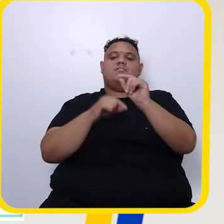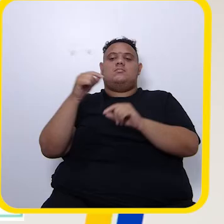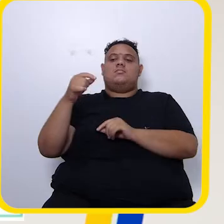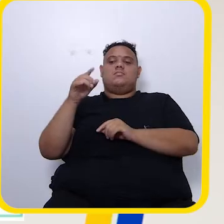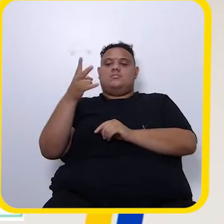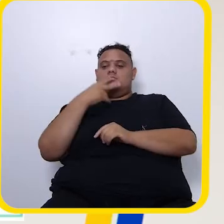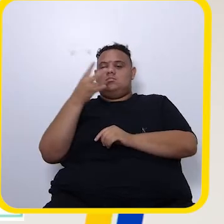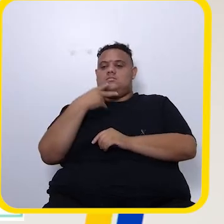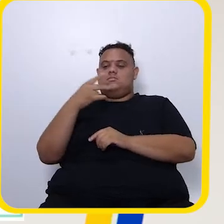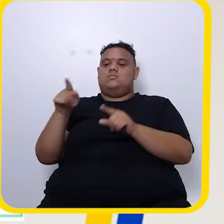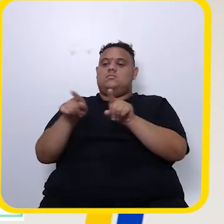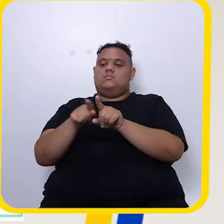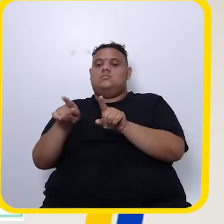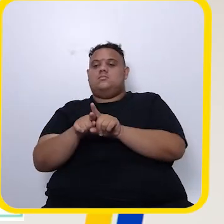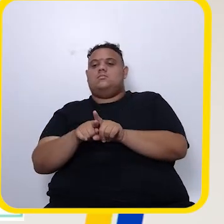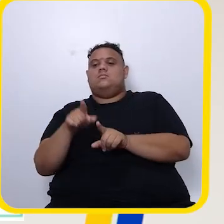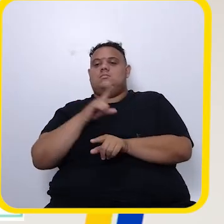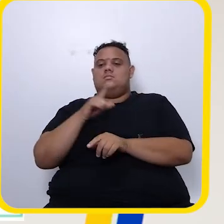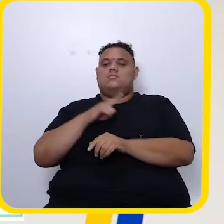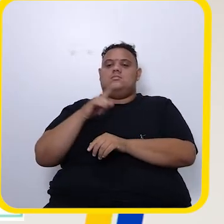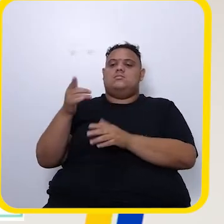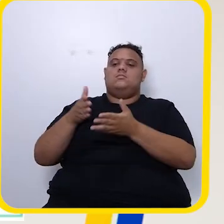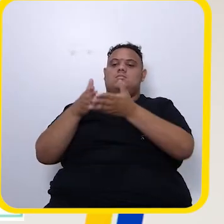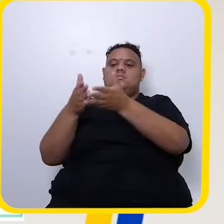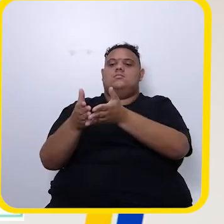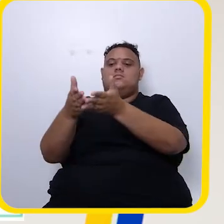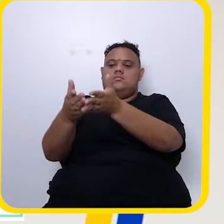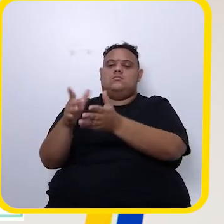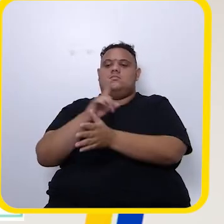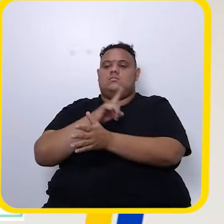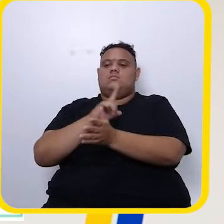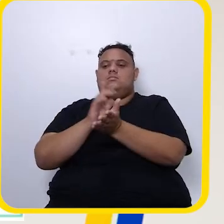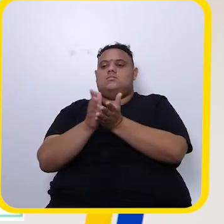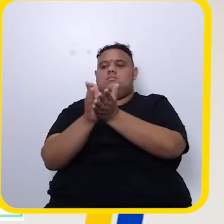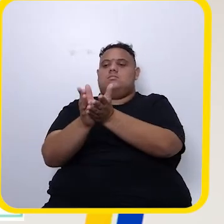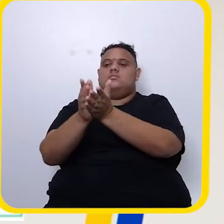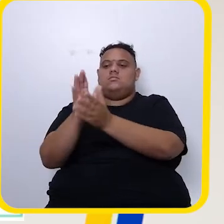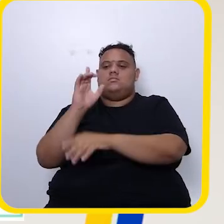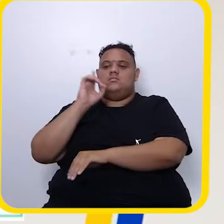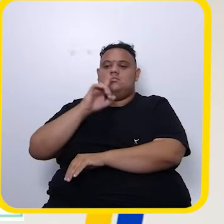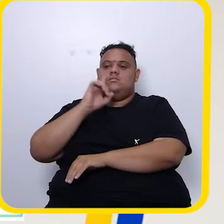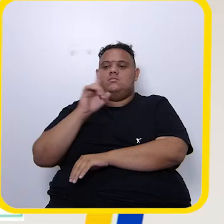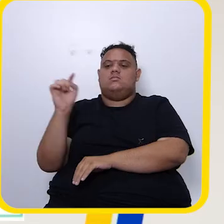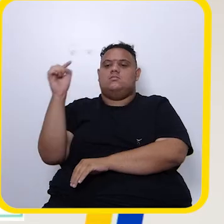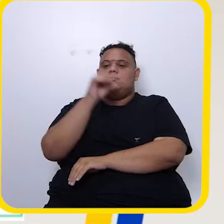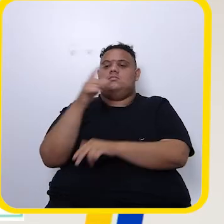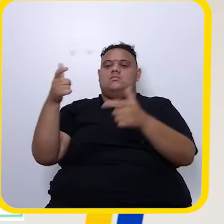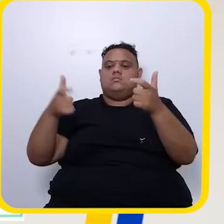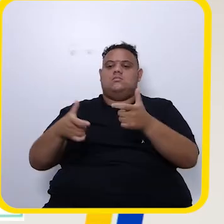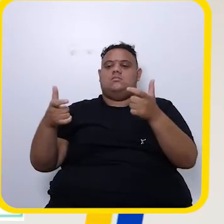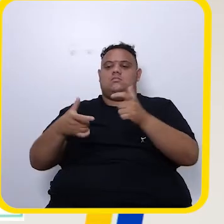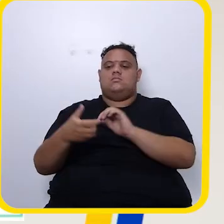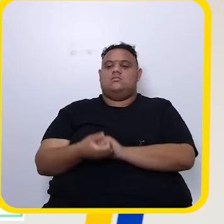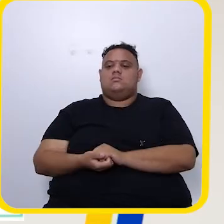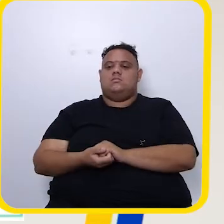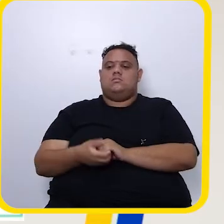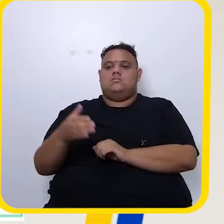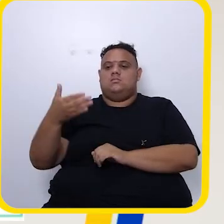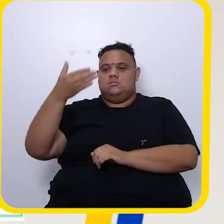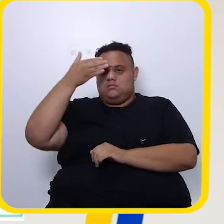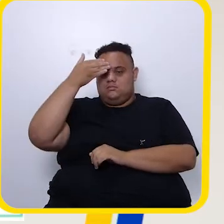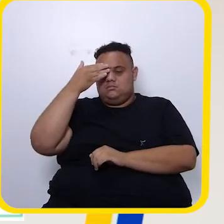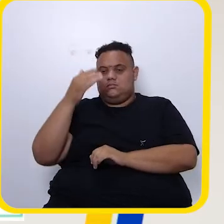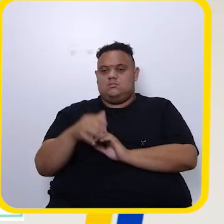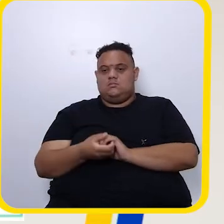né, dentro de Cuba. Nós temos a base naval de Guantánamo, né, ou seja, a base naval dos Estados Unidos que está localizada